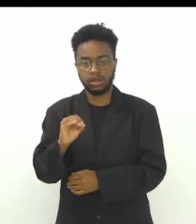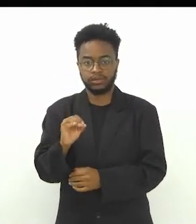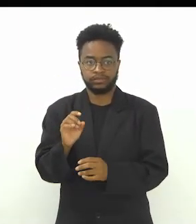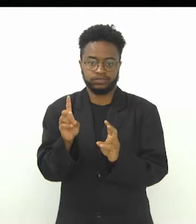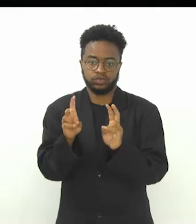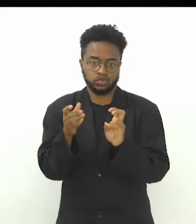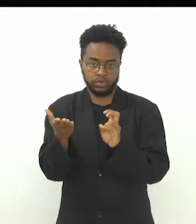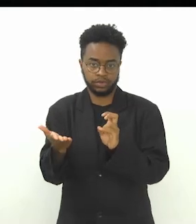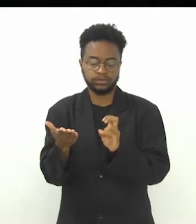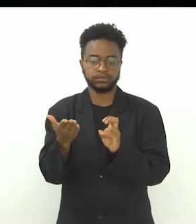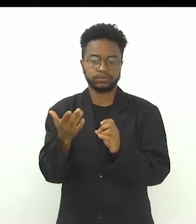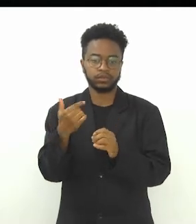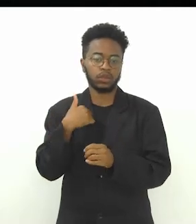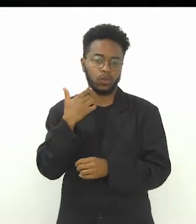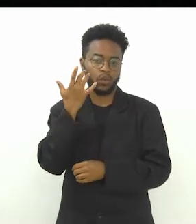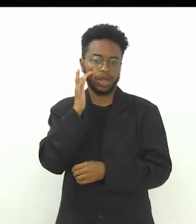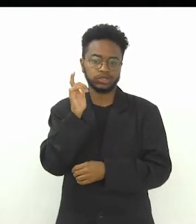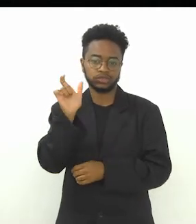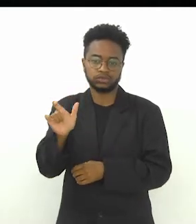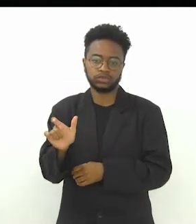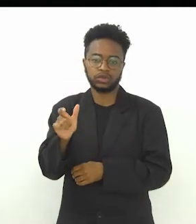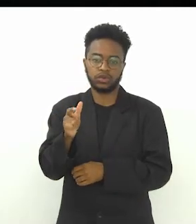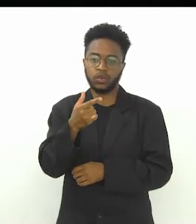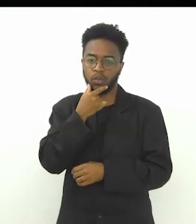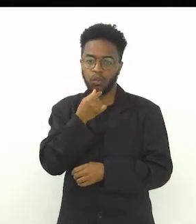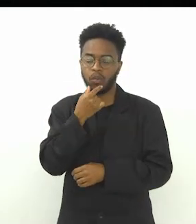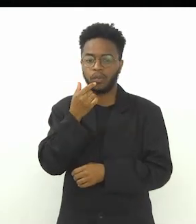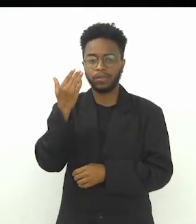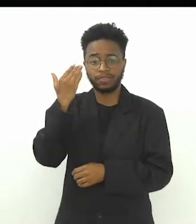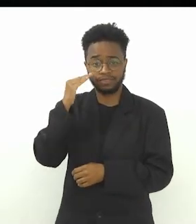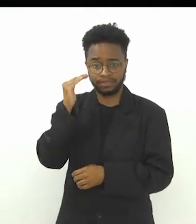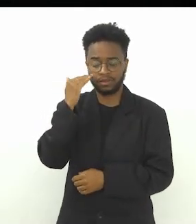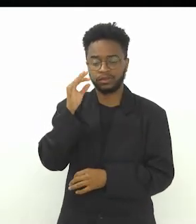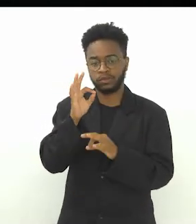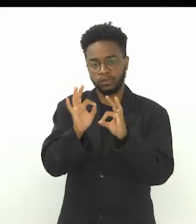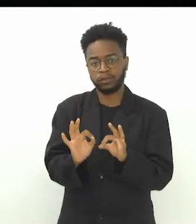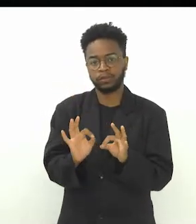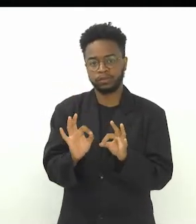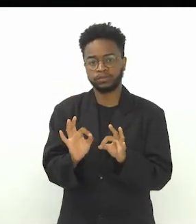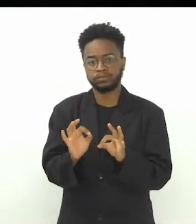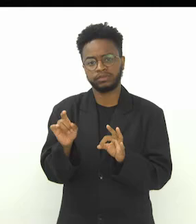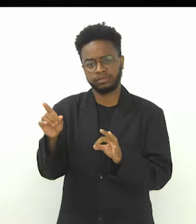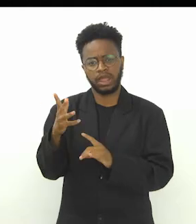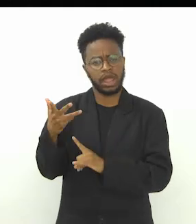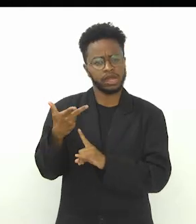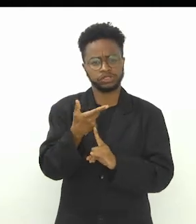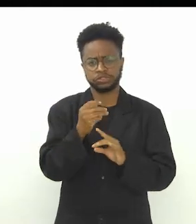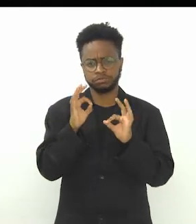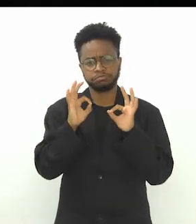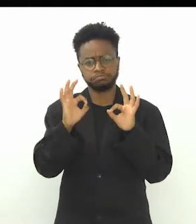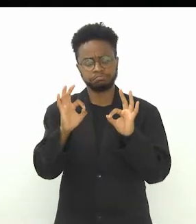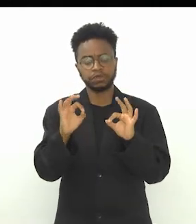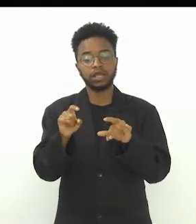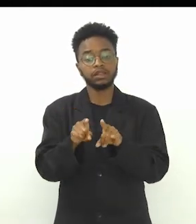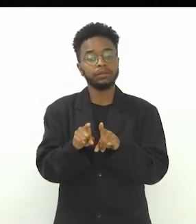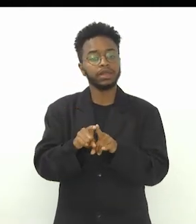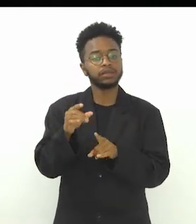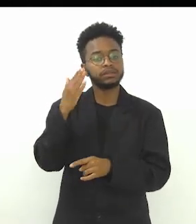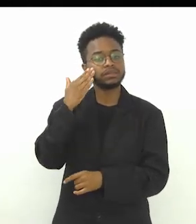que ele é um cara que ele entendeu, é um grande artista, e acho que